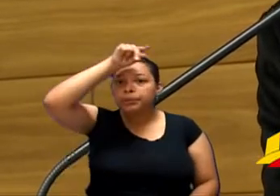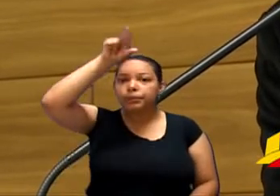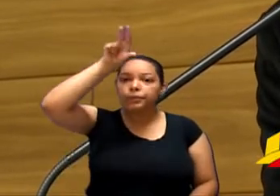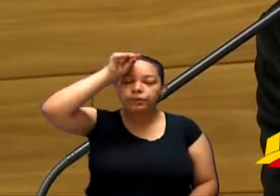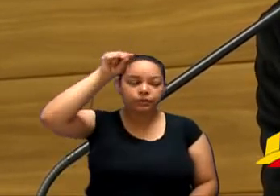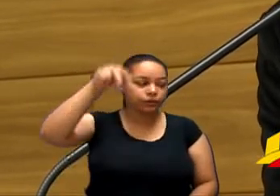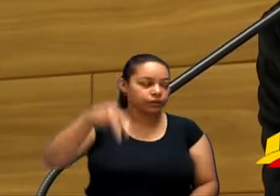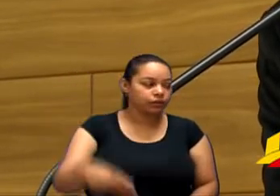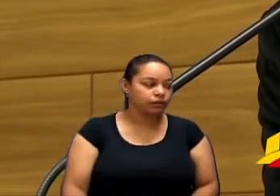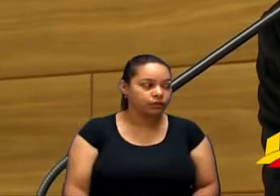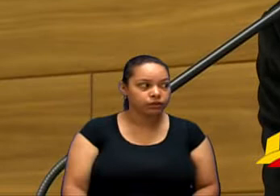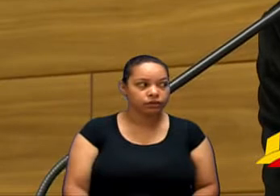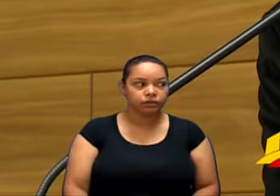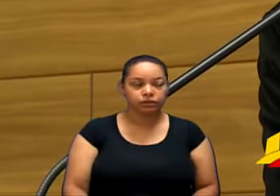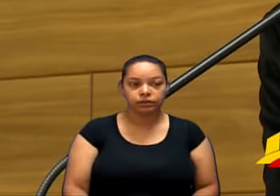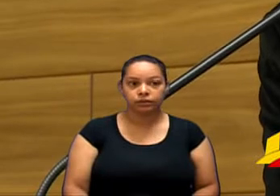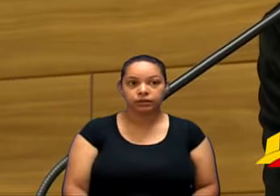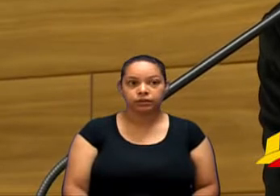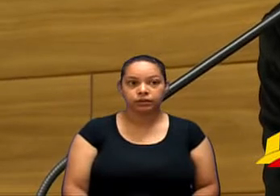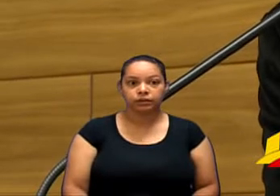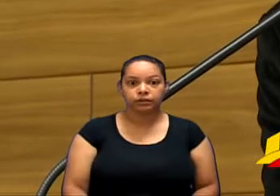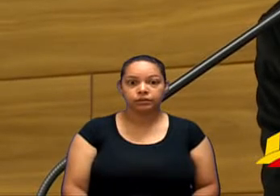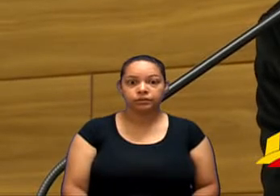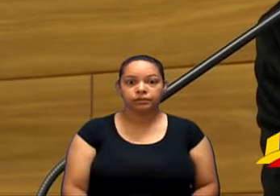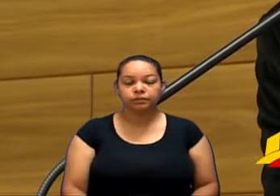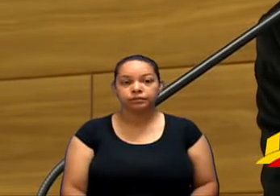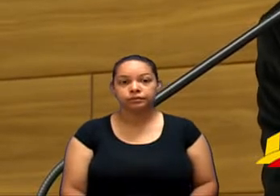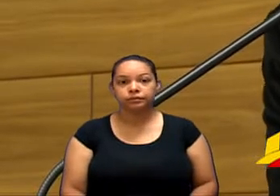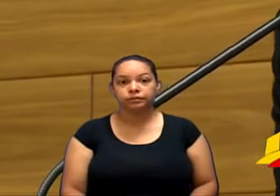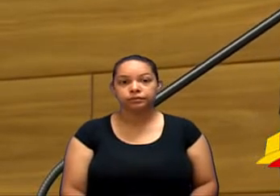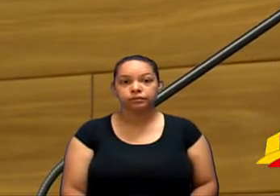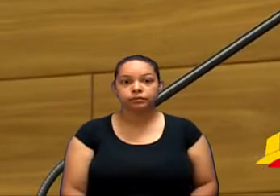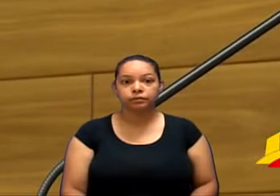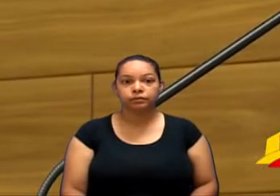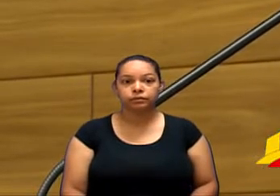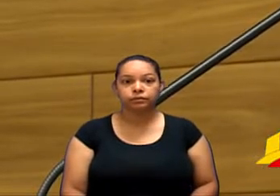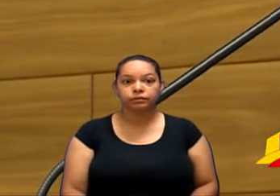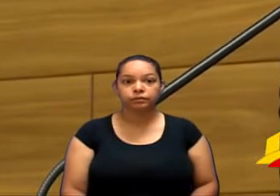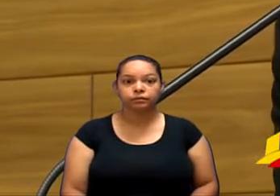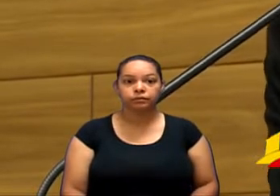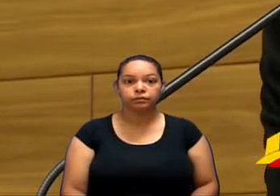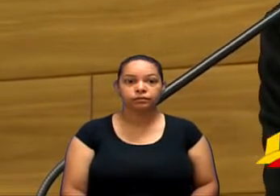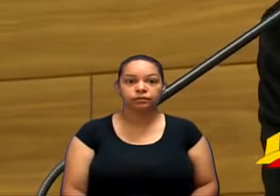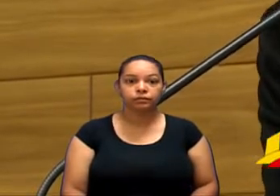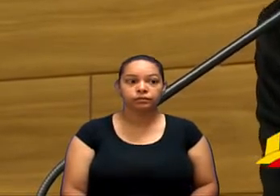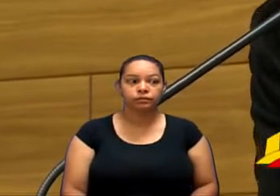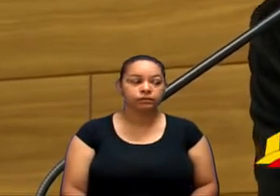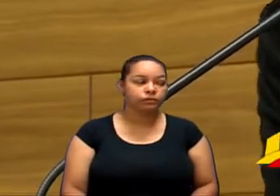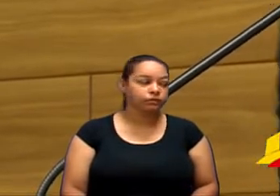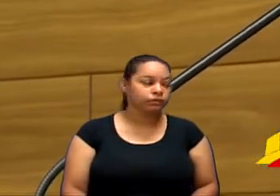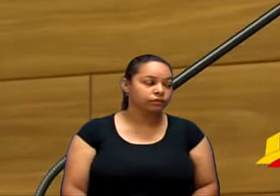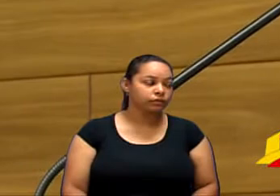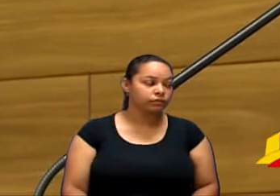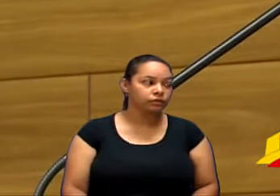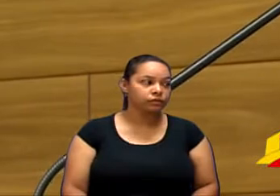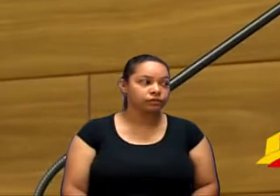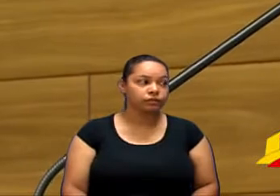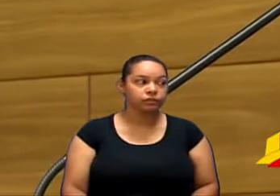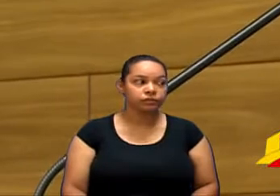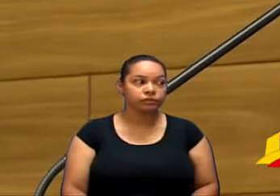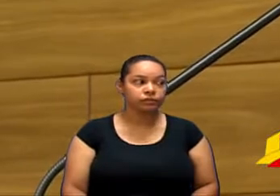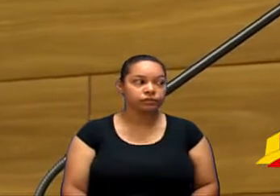enviar ou não tem não é isso João nem enviar ou não só me elogiar a palavra tá com Doutor Hélio